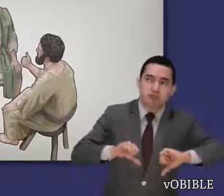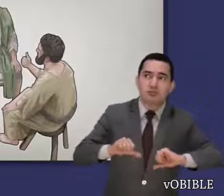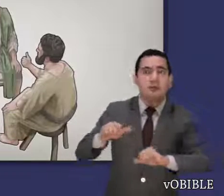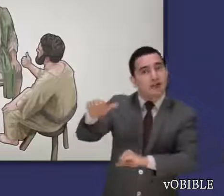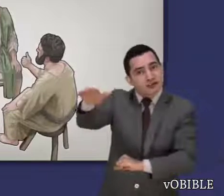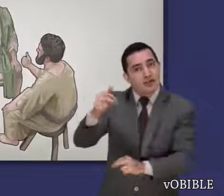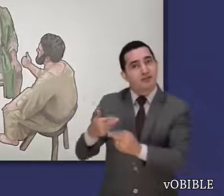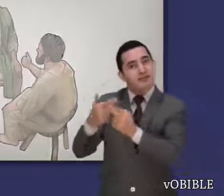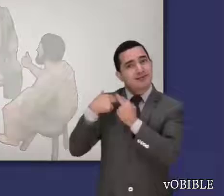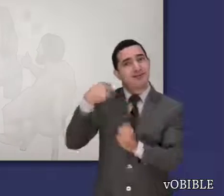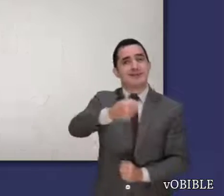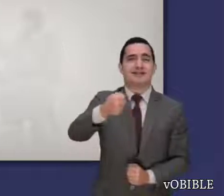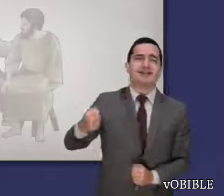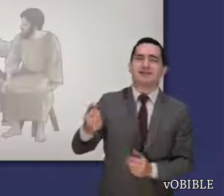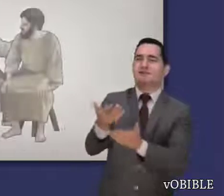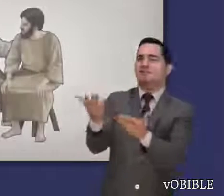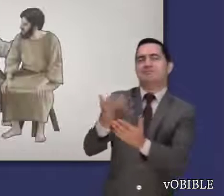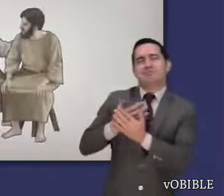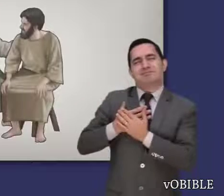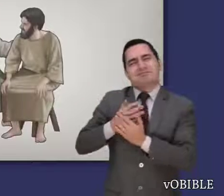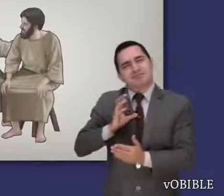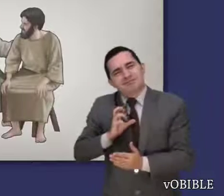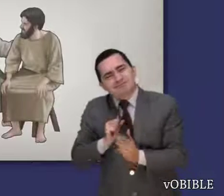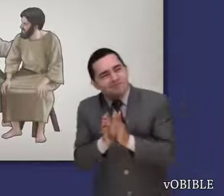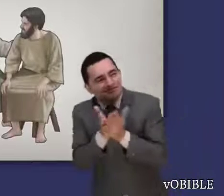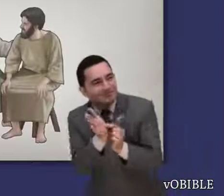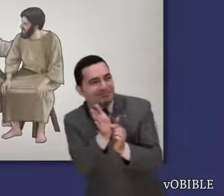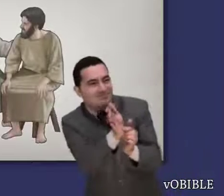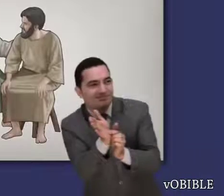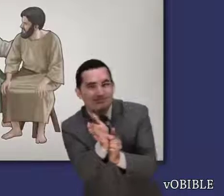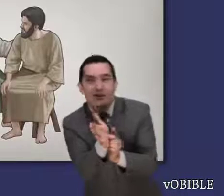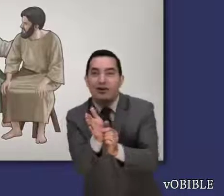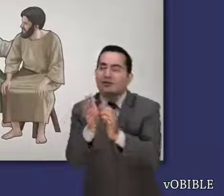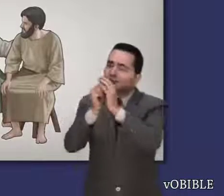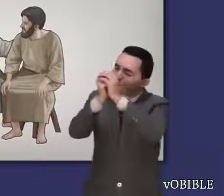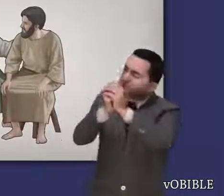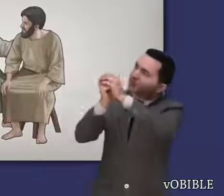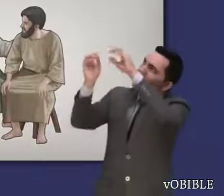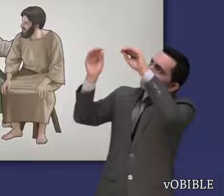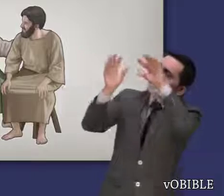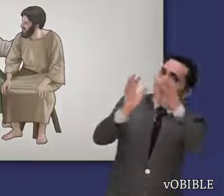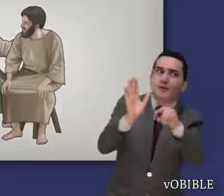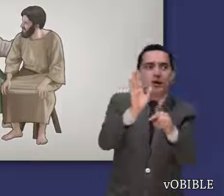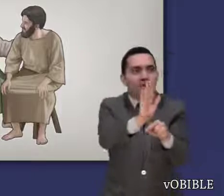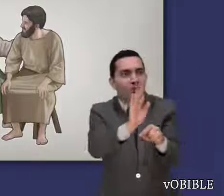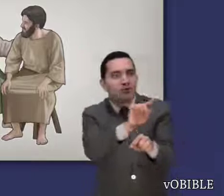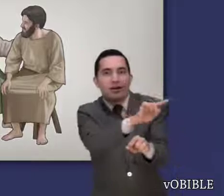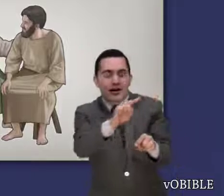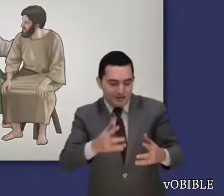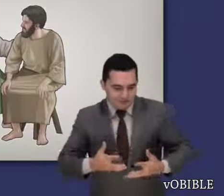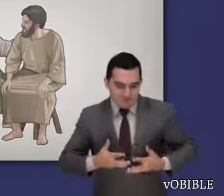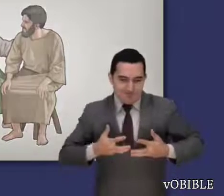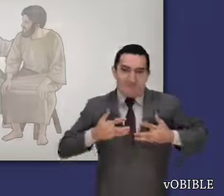congregação. O modo amoroso de os anciãos usarem a palavra de Deus e suas orações de fé podem ajudar uma pessoa doente a